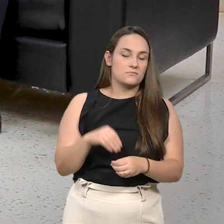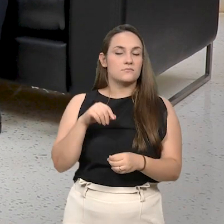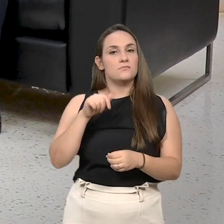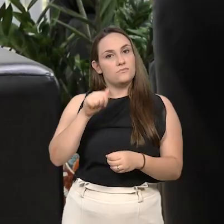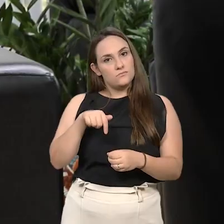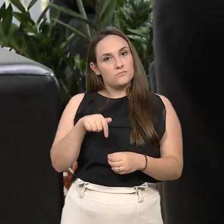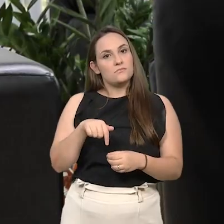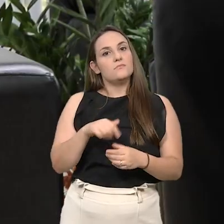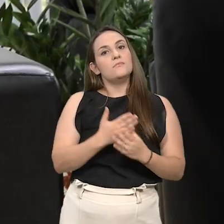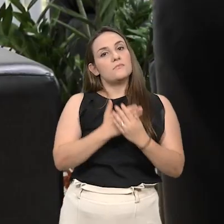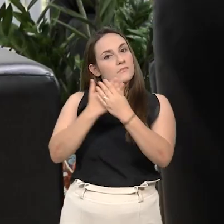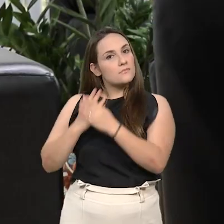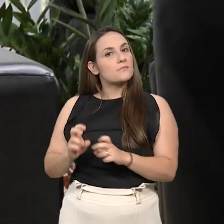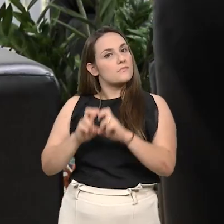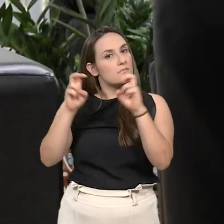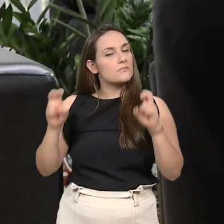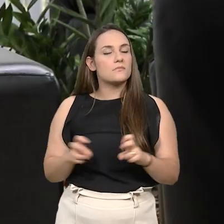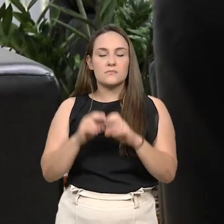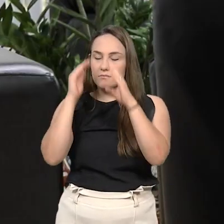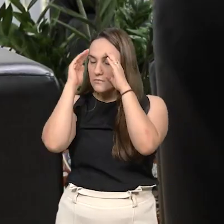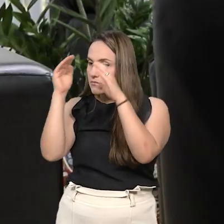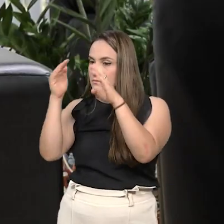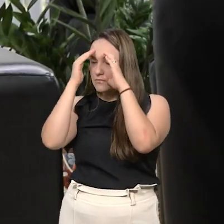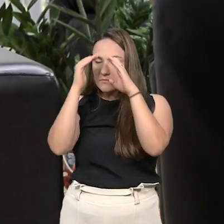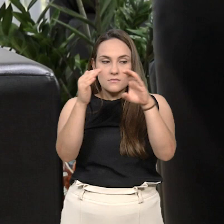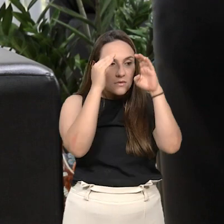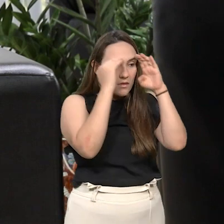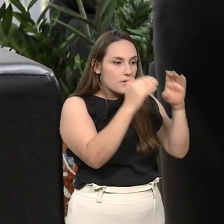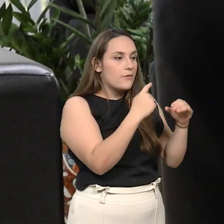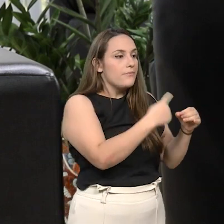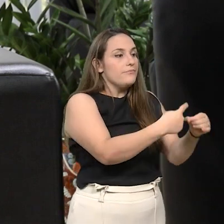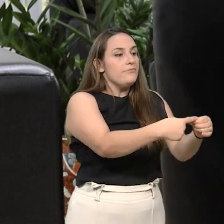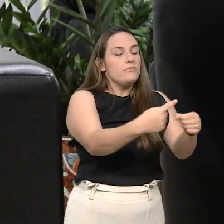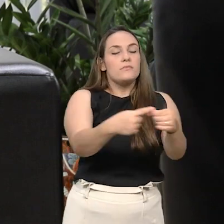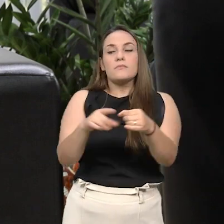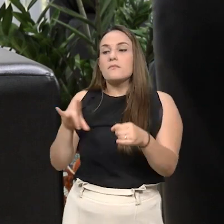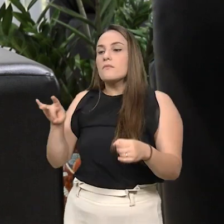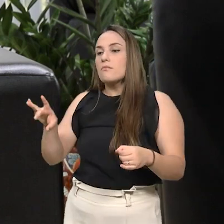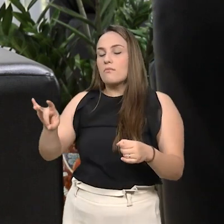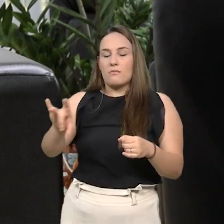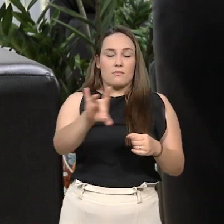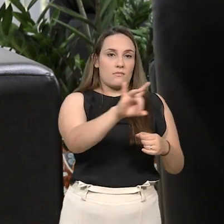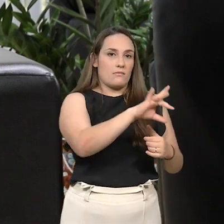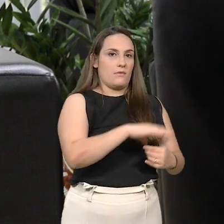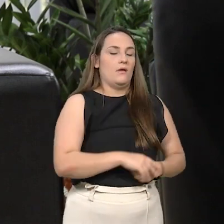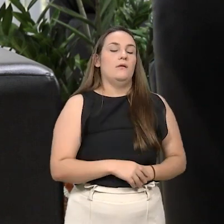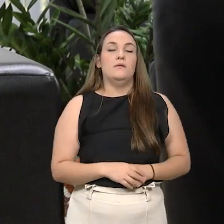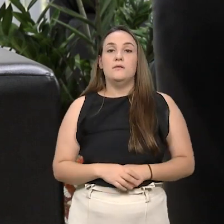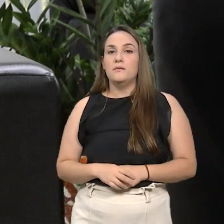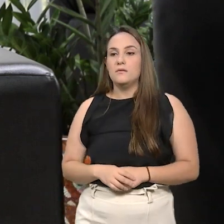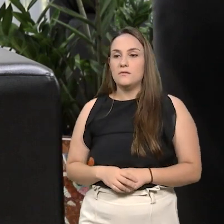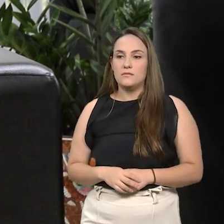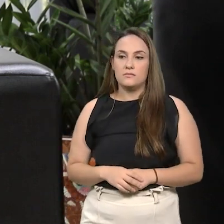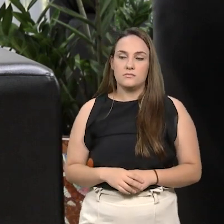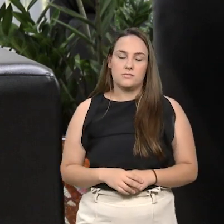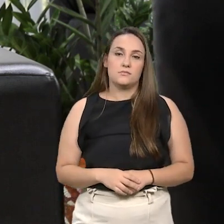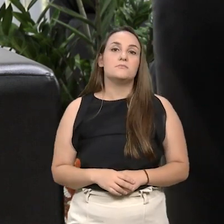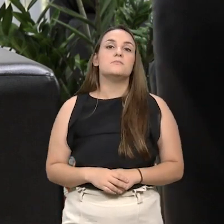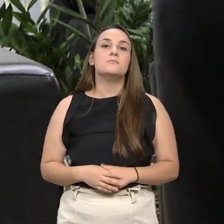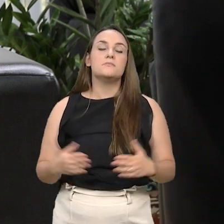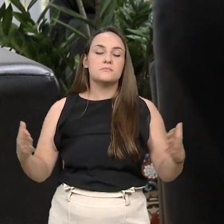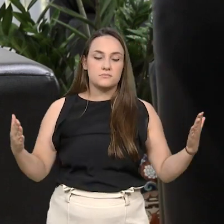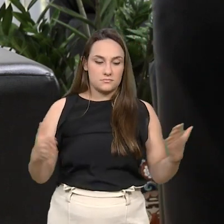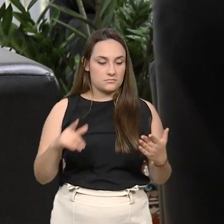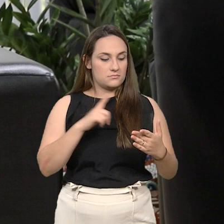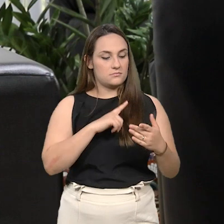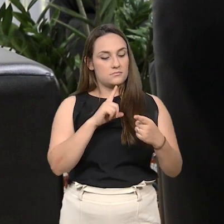Eletrônico. Claro, mantendo aqueles atos nas localidades. E a questão de 2 anos foi tomada, a gente fala da terceira